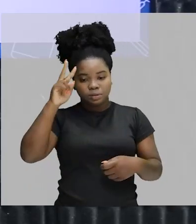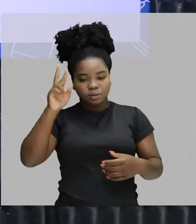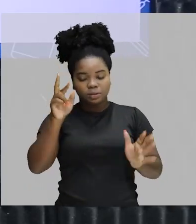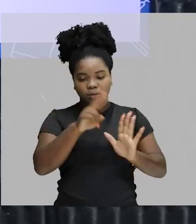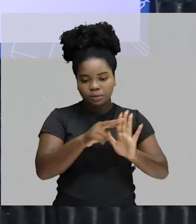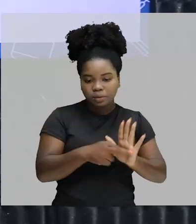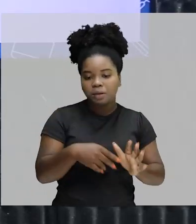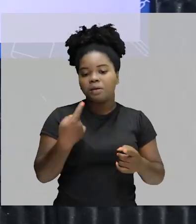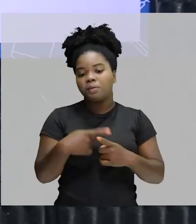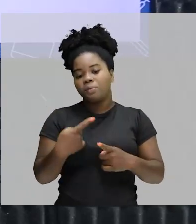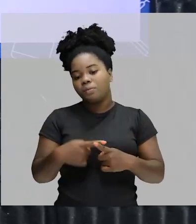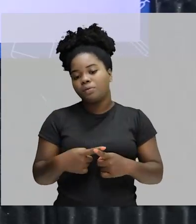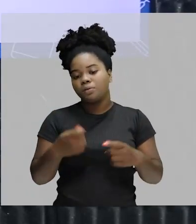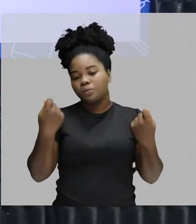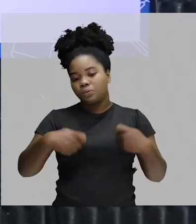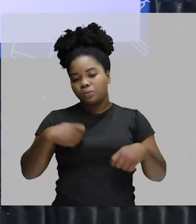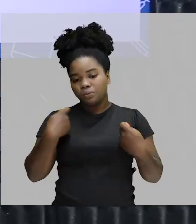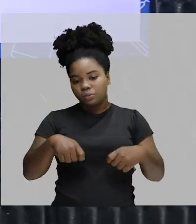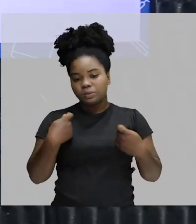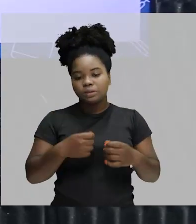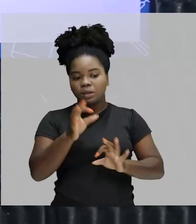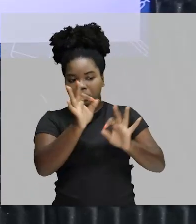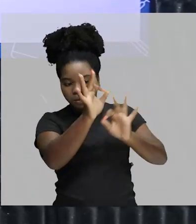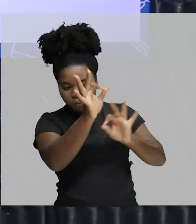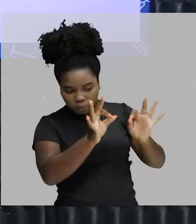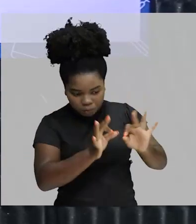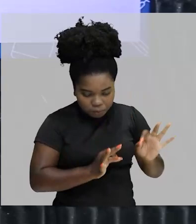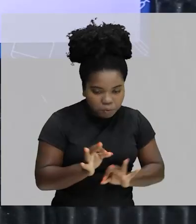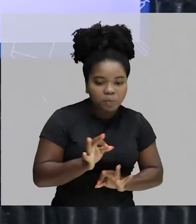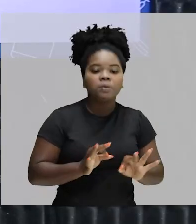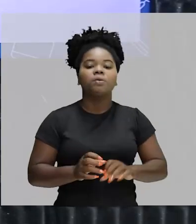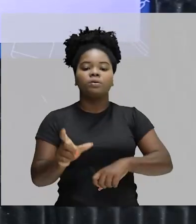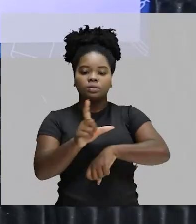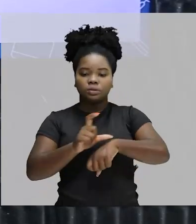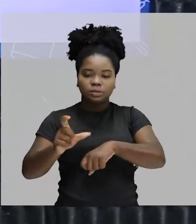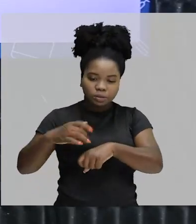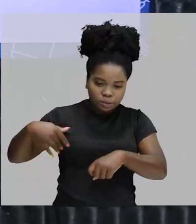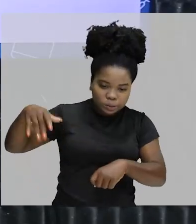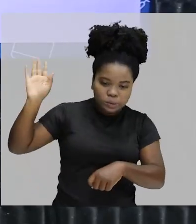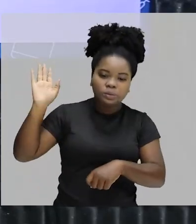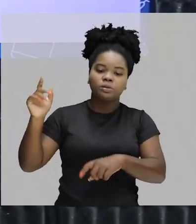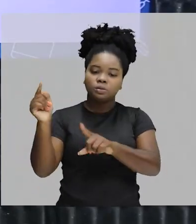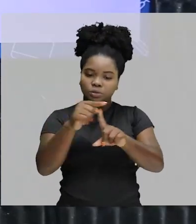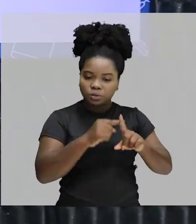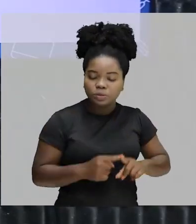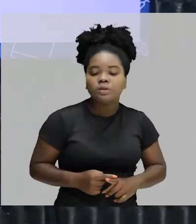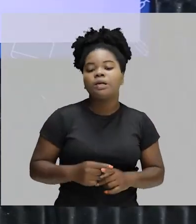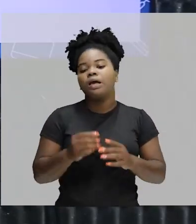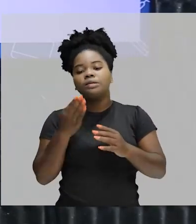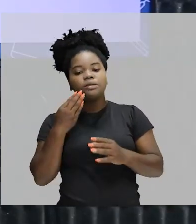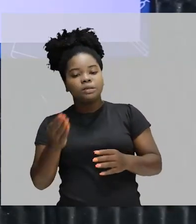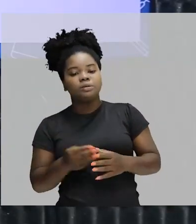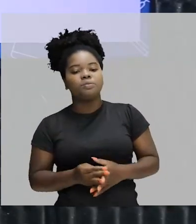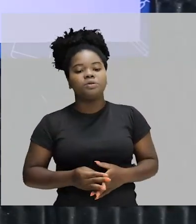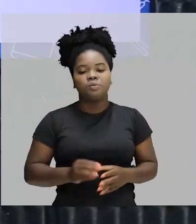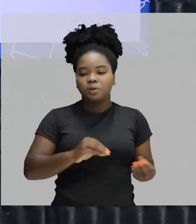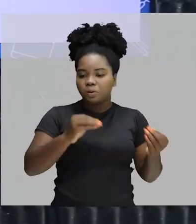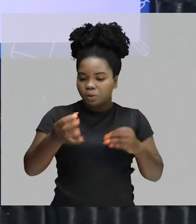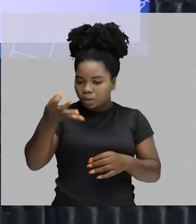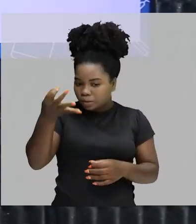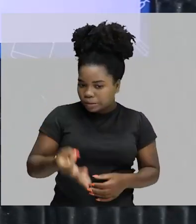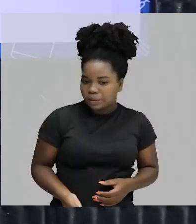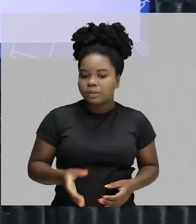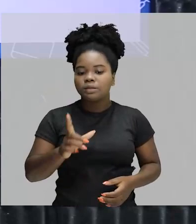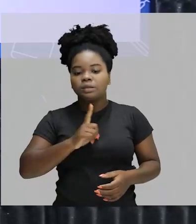regras, porque quando a gente precisar fazer essa formação desse superlativo, e aí, se ele pedir que a gente indique a forma correta, a gente tem que